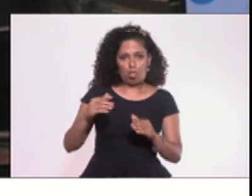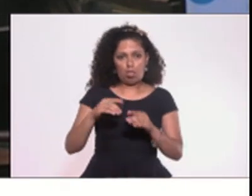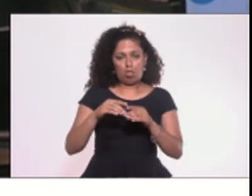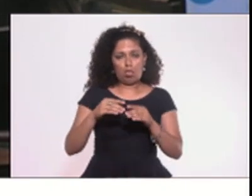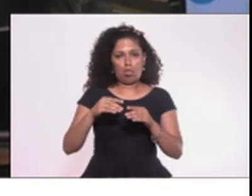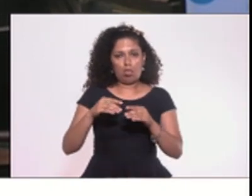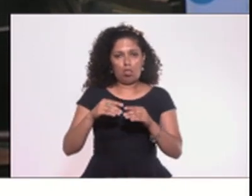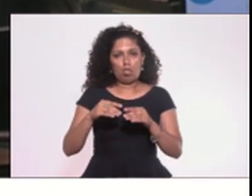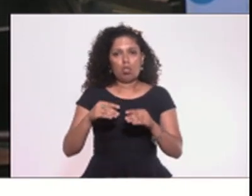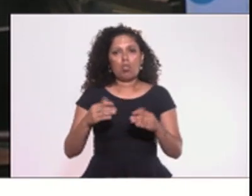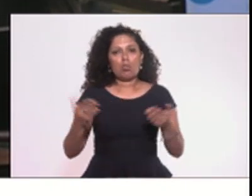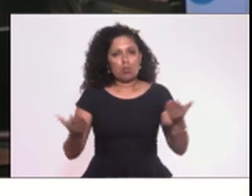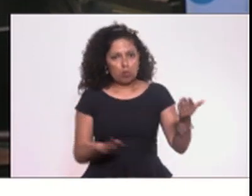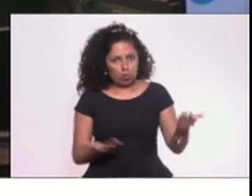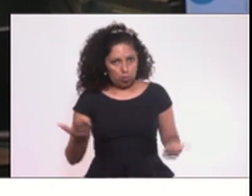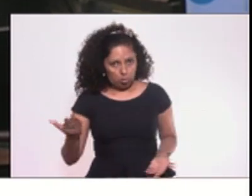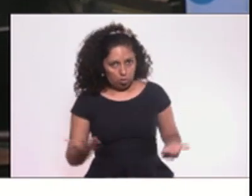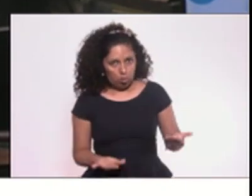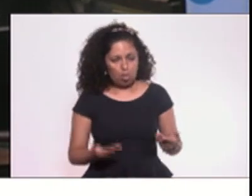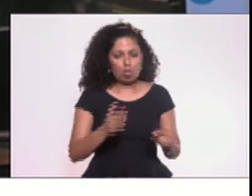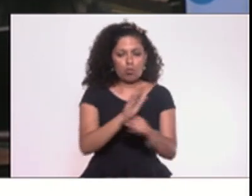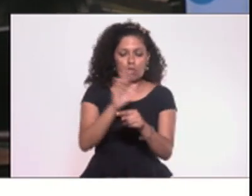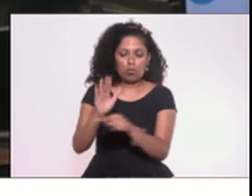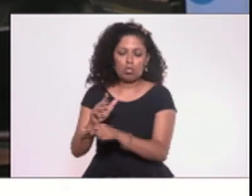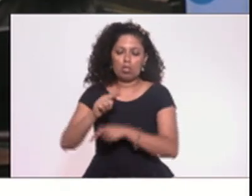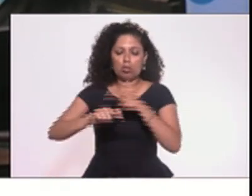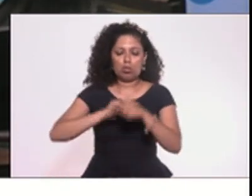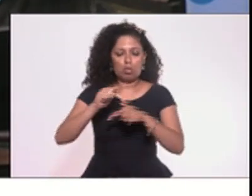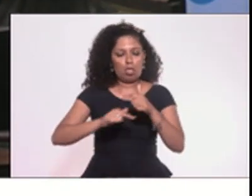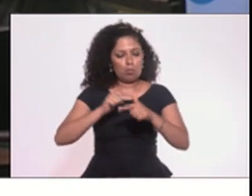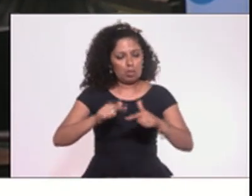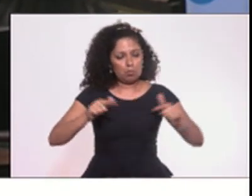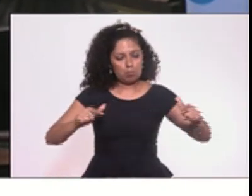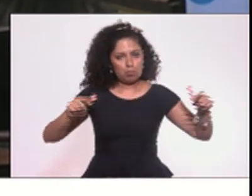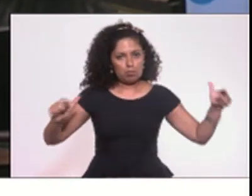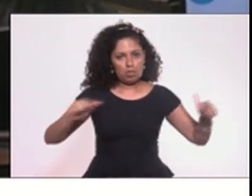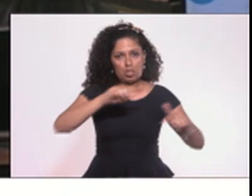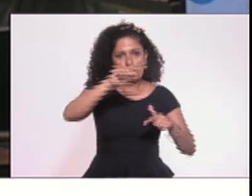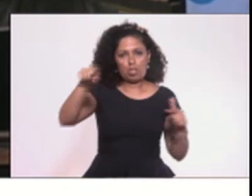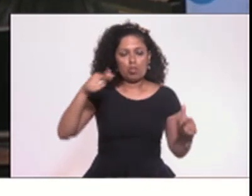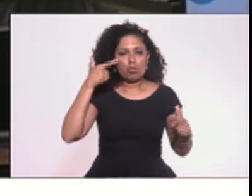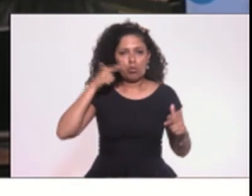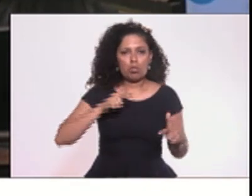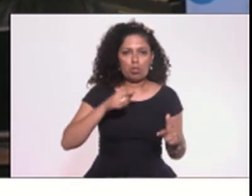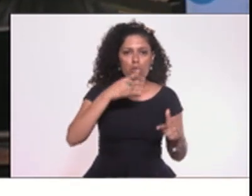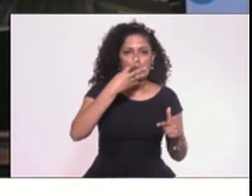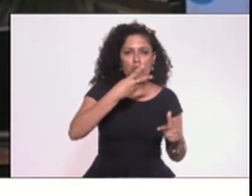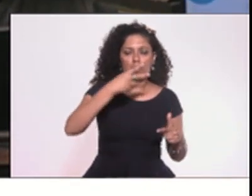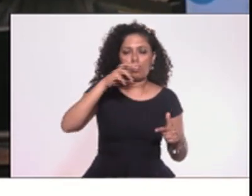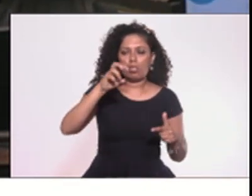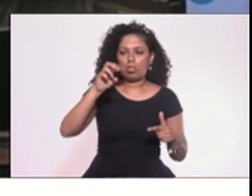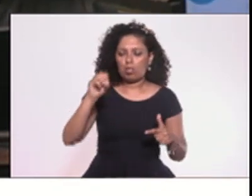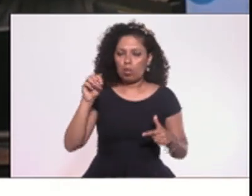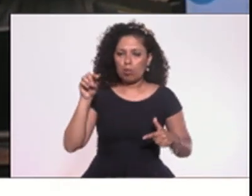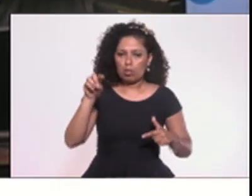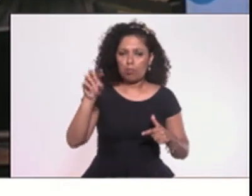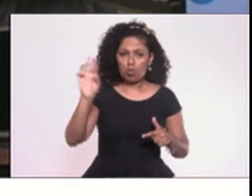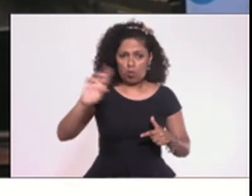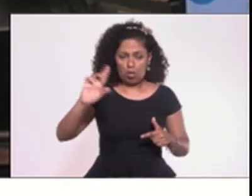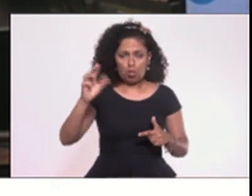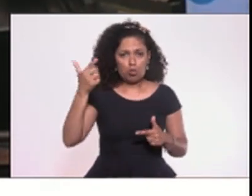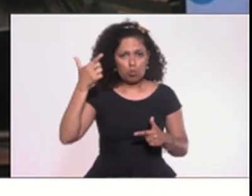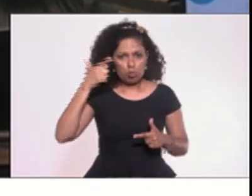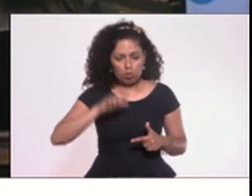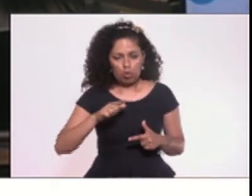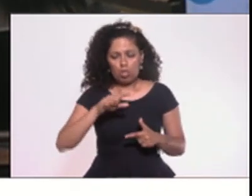mercado, gerando emprego, gerando faturamento. As biostartups já faturaram até R$400 mil, 60% estão com